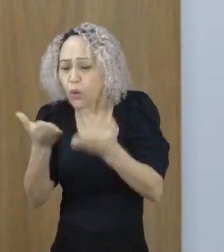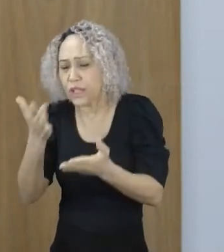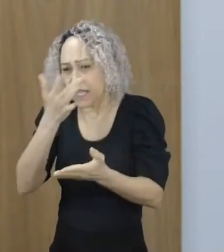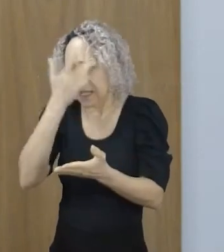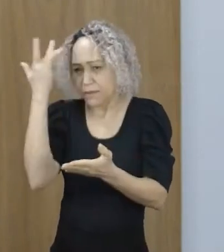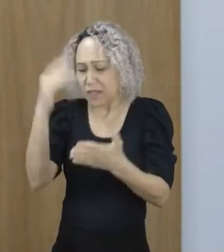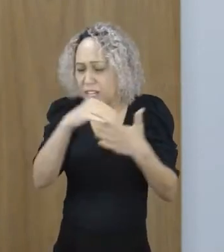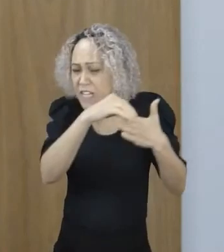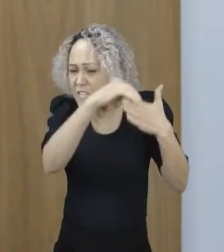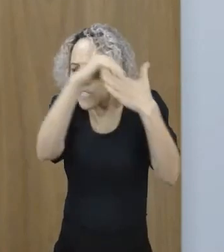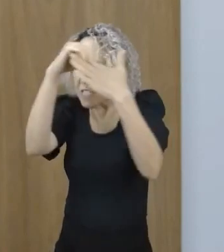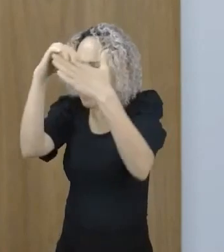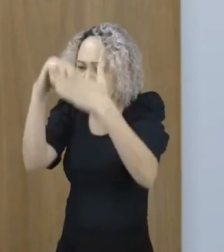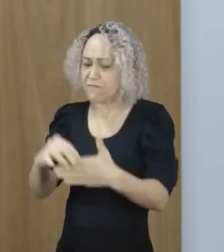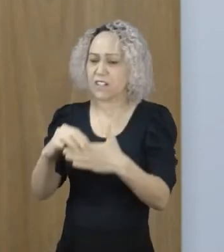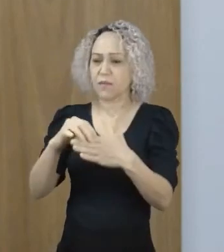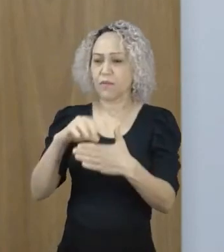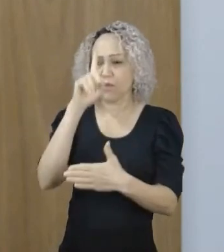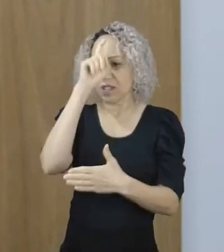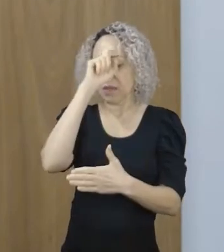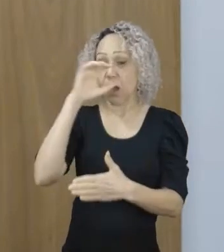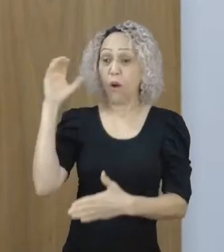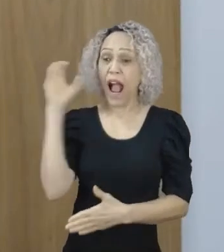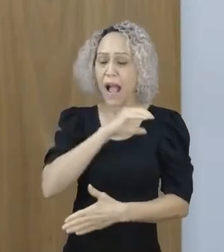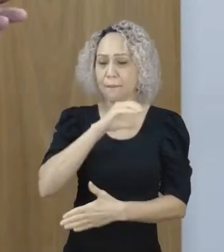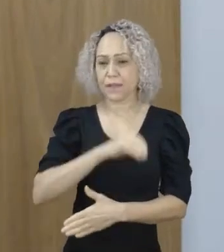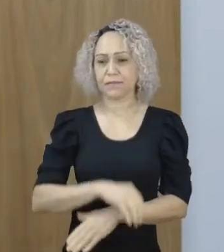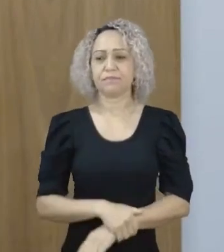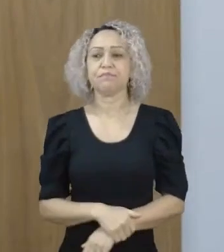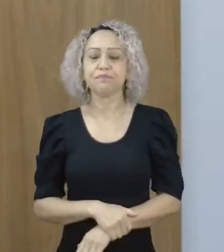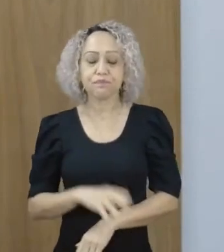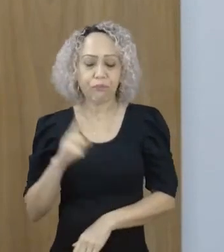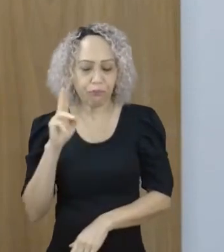da frota do SAMU fizeram. Felizmente, o